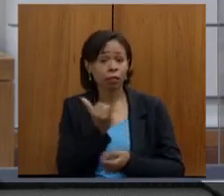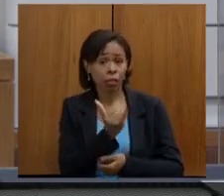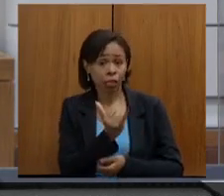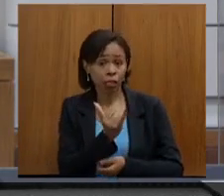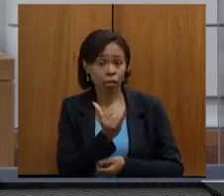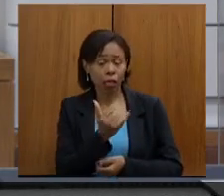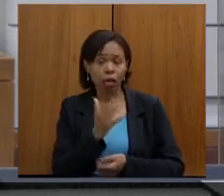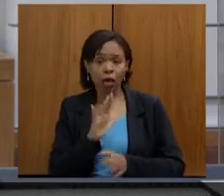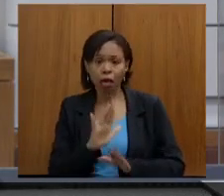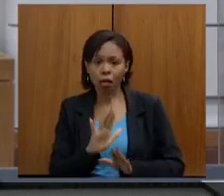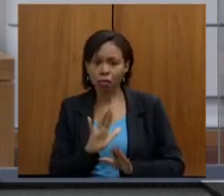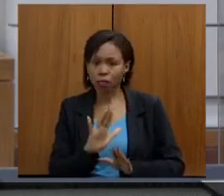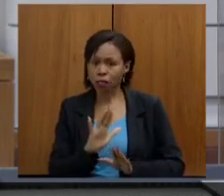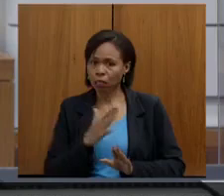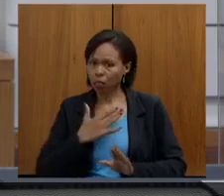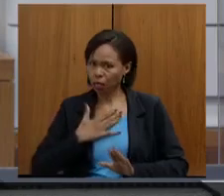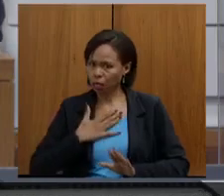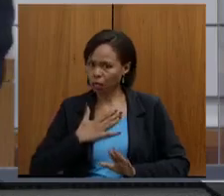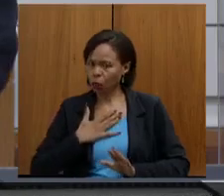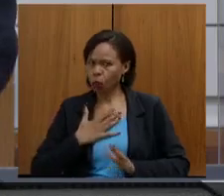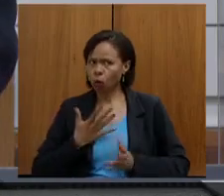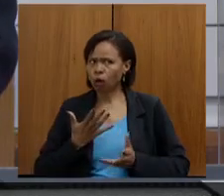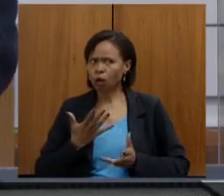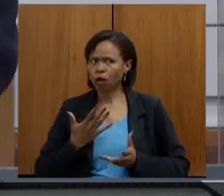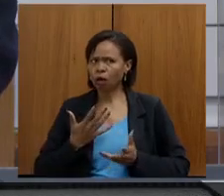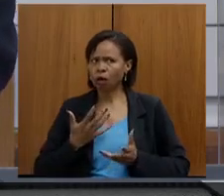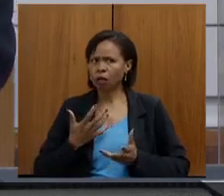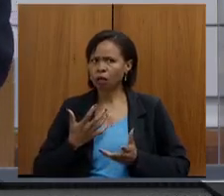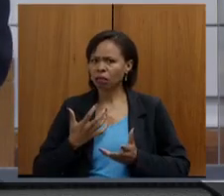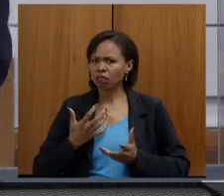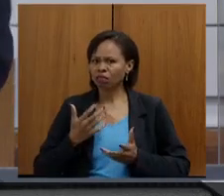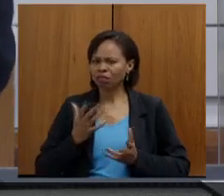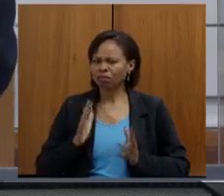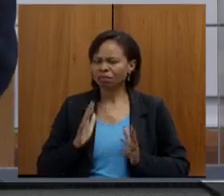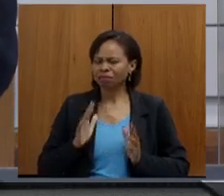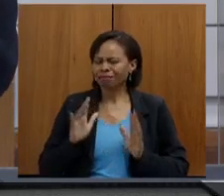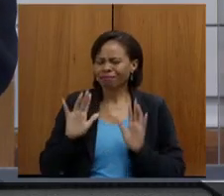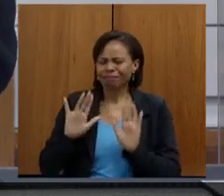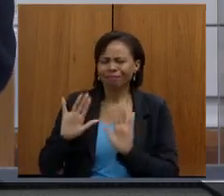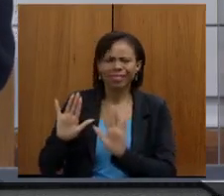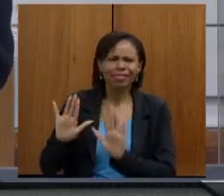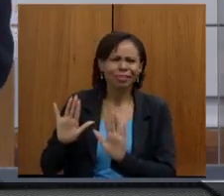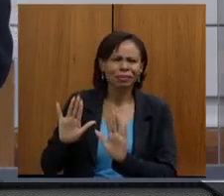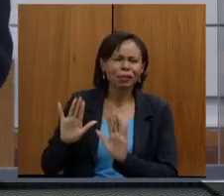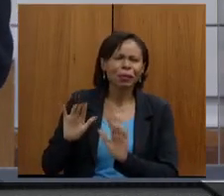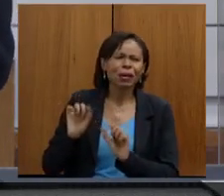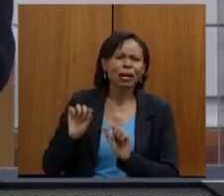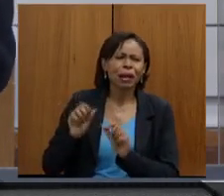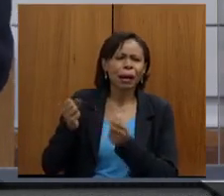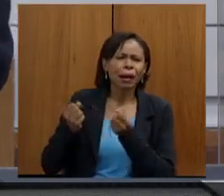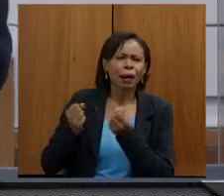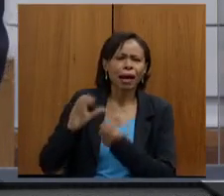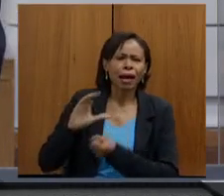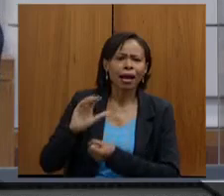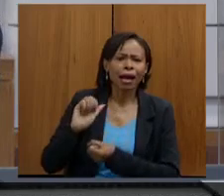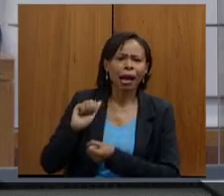maneira nenhuma incomoda a nossa Polícia Militar com Camaro em Poços de Caldas